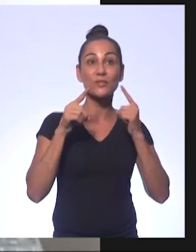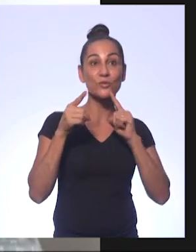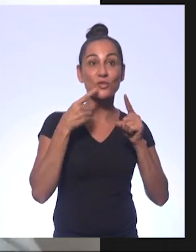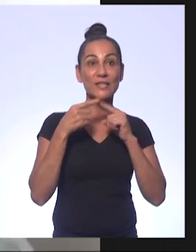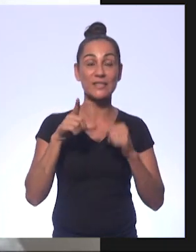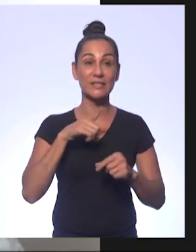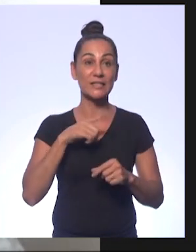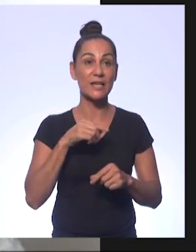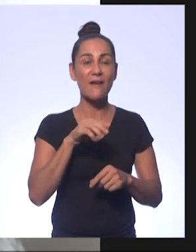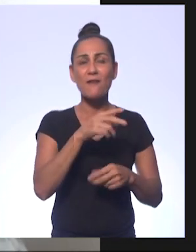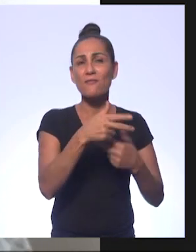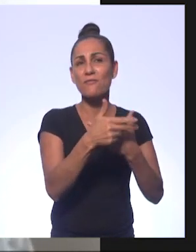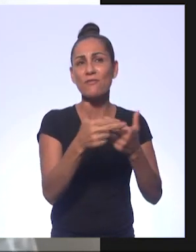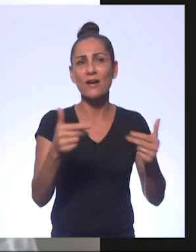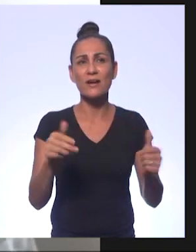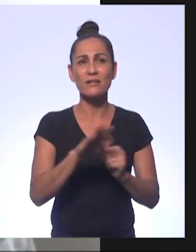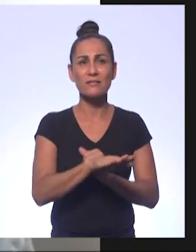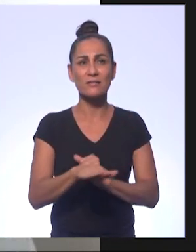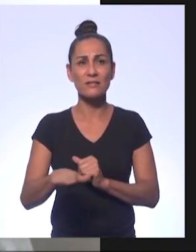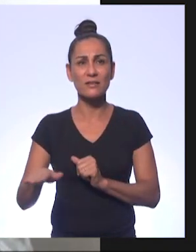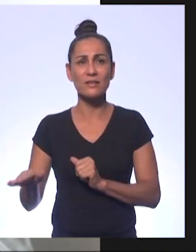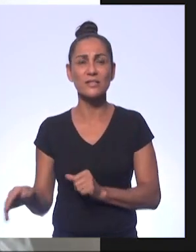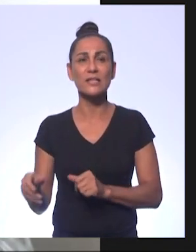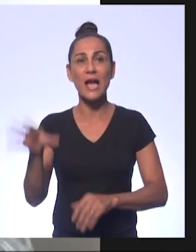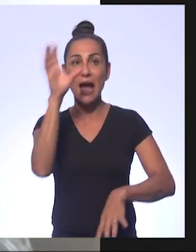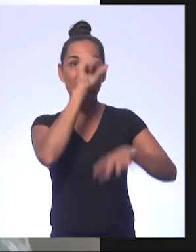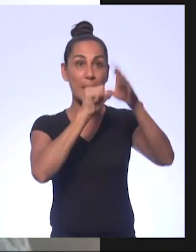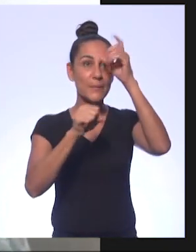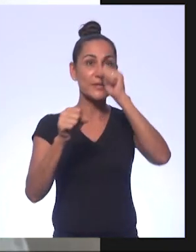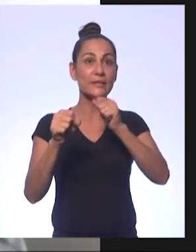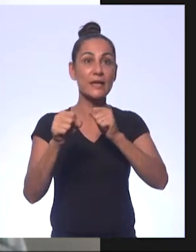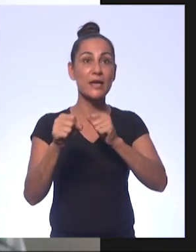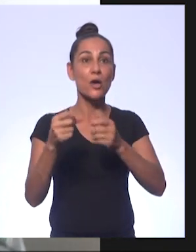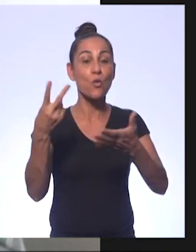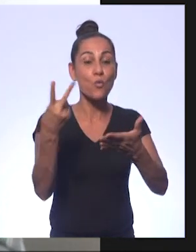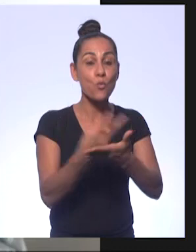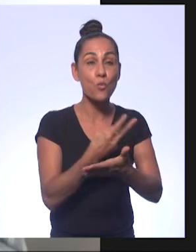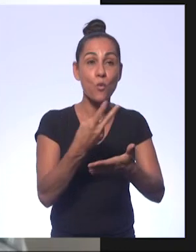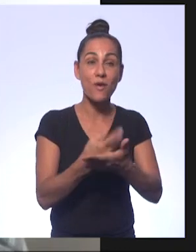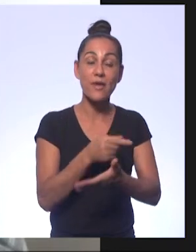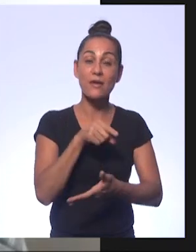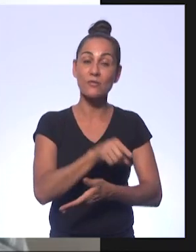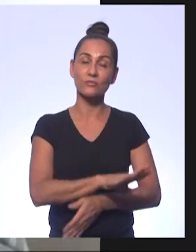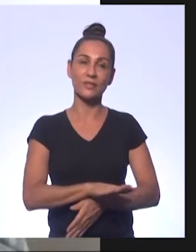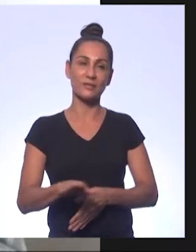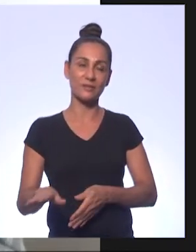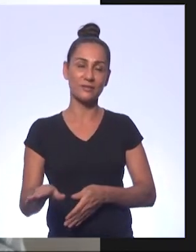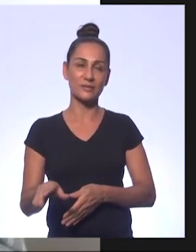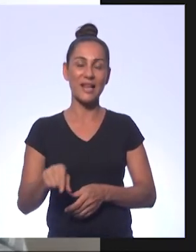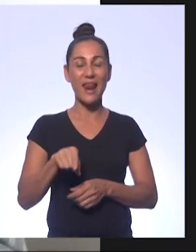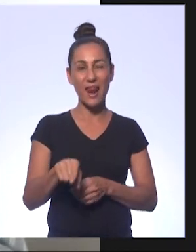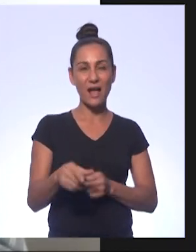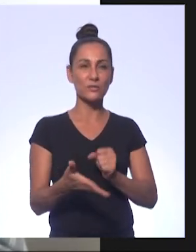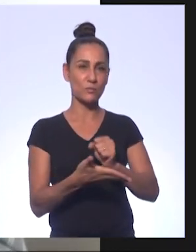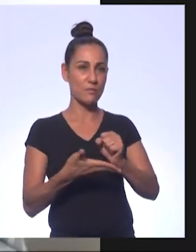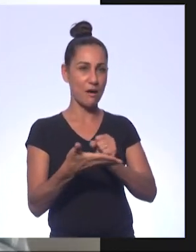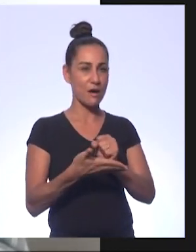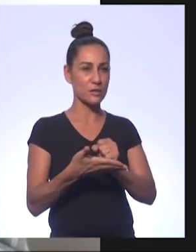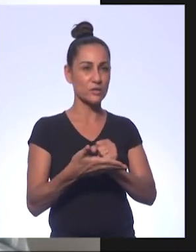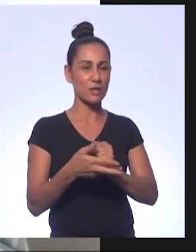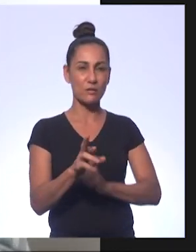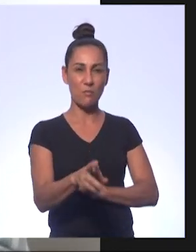muitas crianças que estão aqui. Aprender com o erro da criança. Quando ela, lá no básico, ela deu